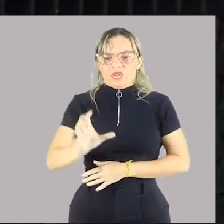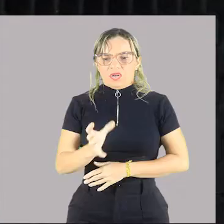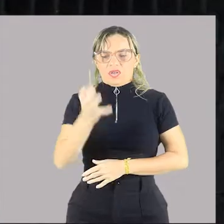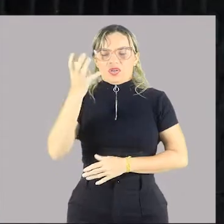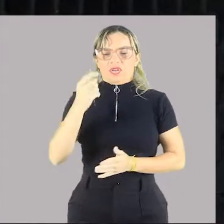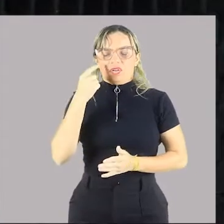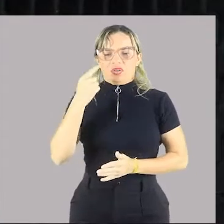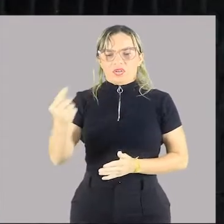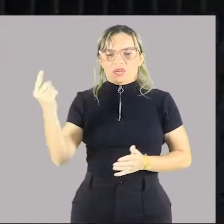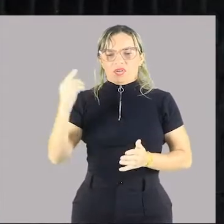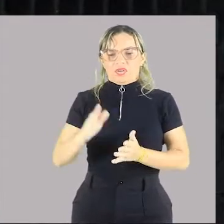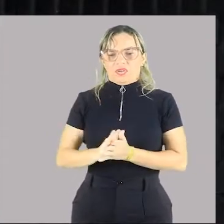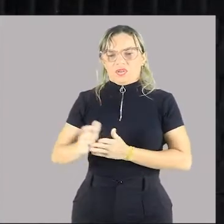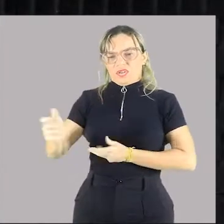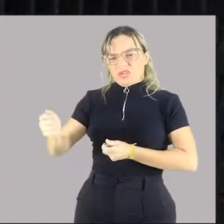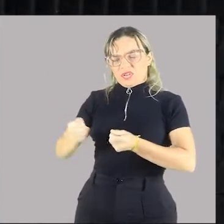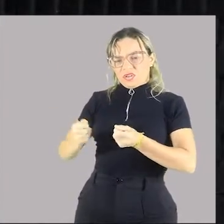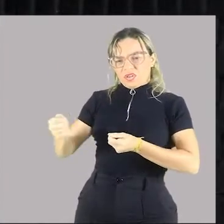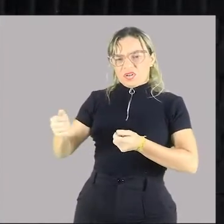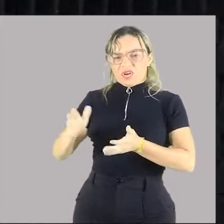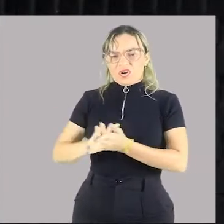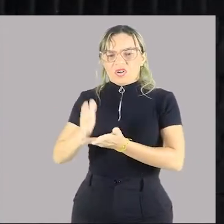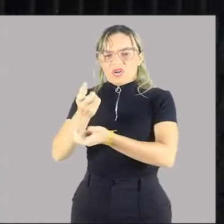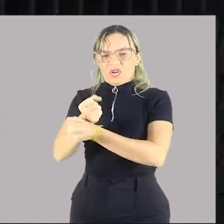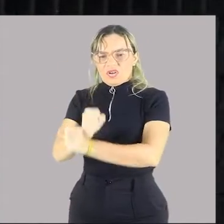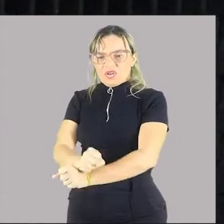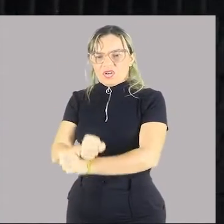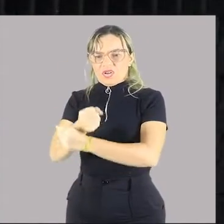a partir do tráfico internacional de escravo,